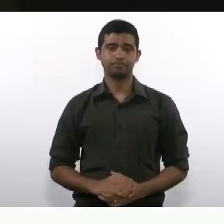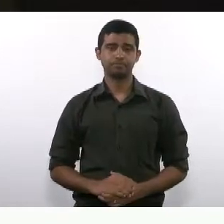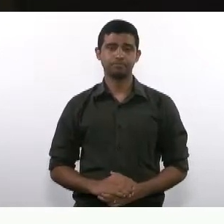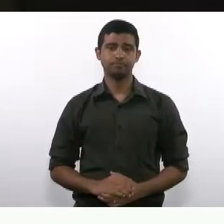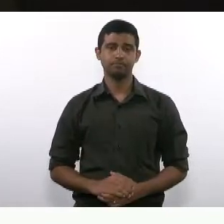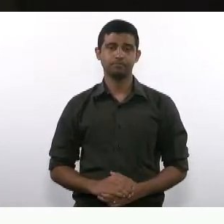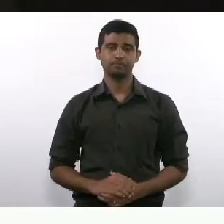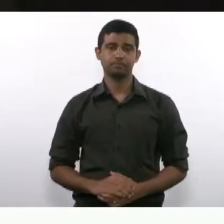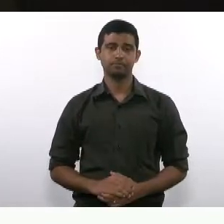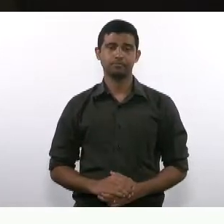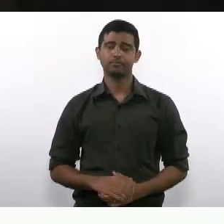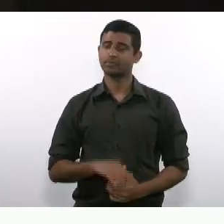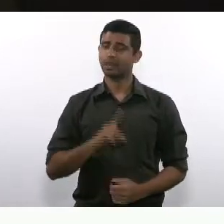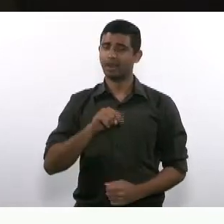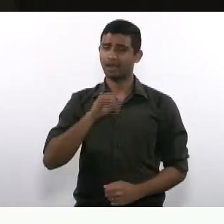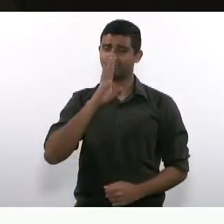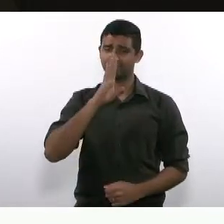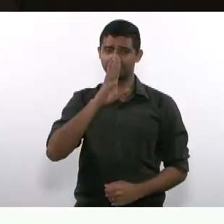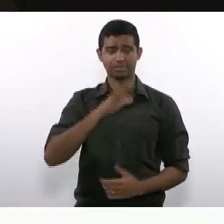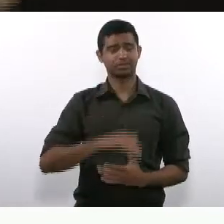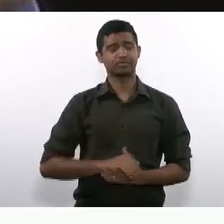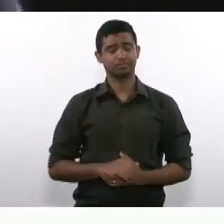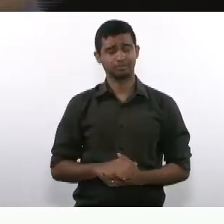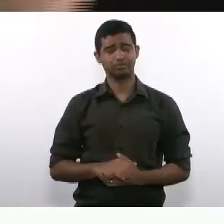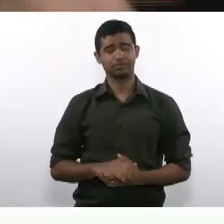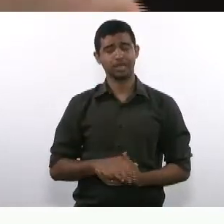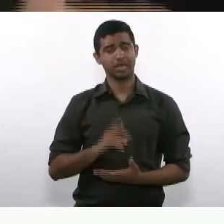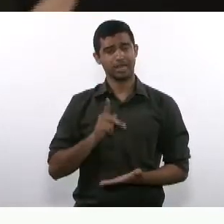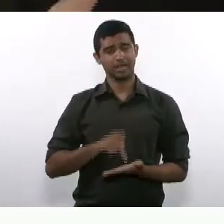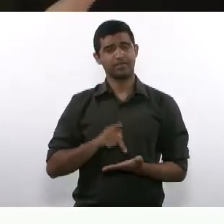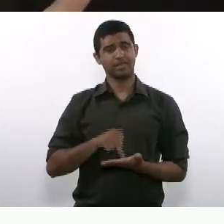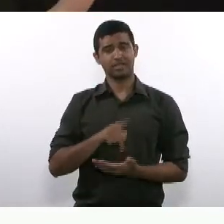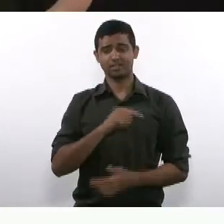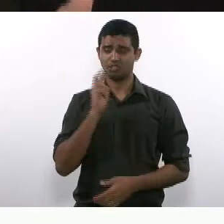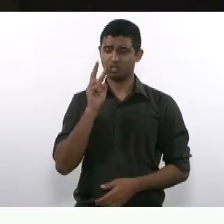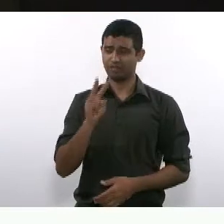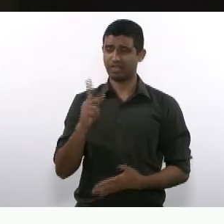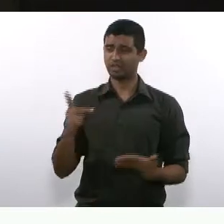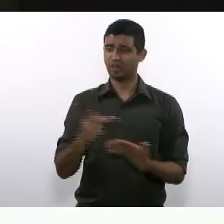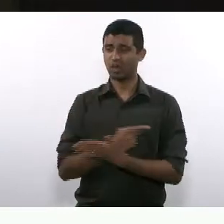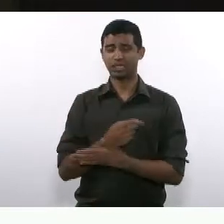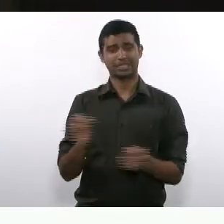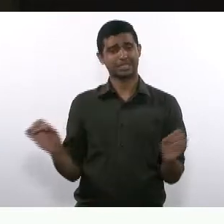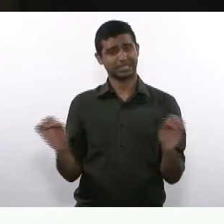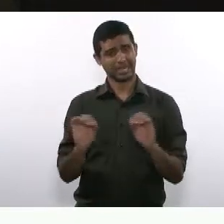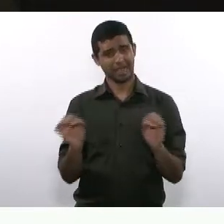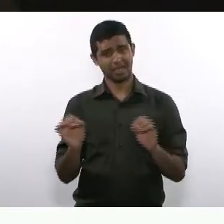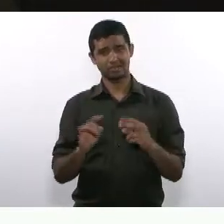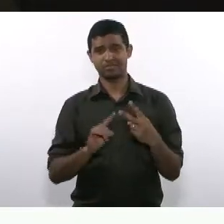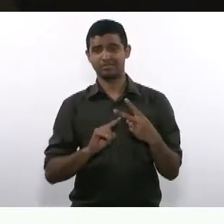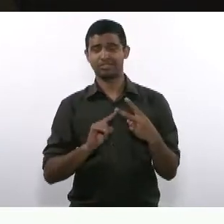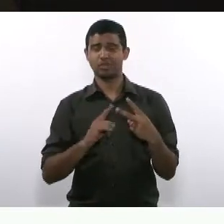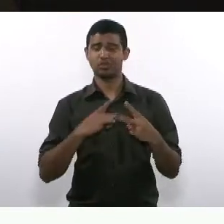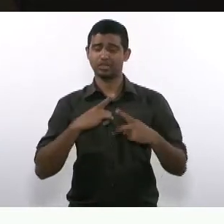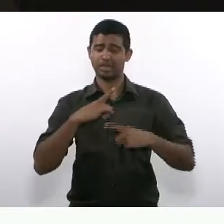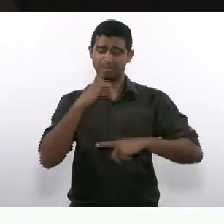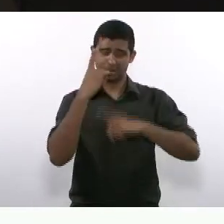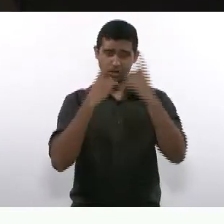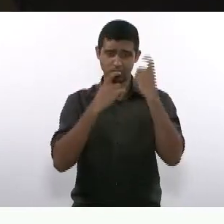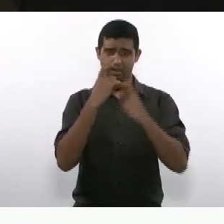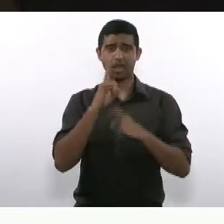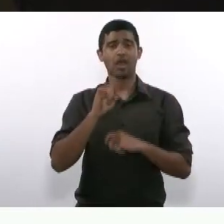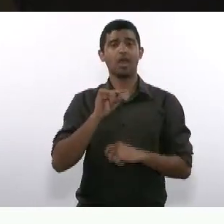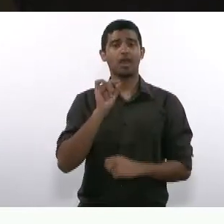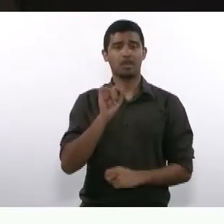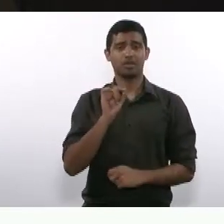isso daí é fundamental e realmente a gente vê que não está acontecendo, é lamentável. Uma outra coisa que me preocupa é a questão